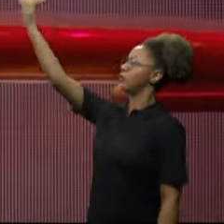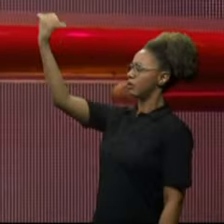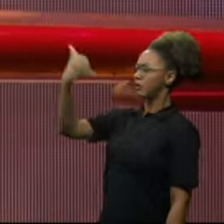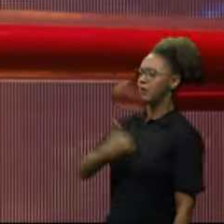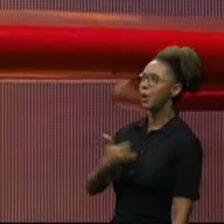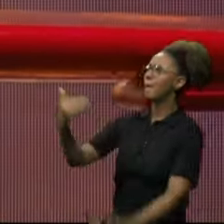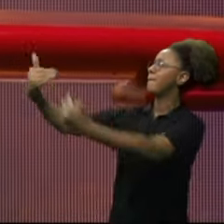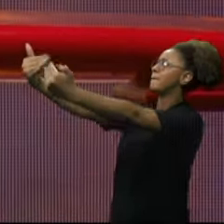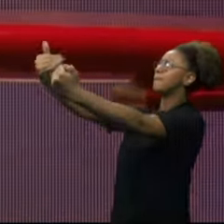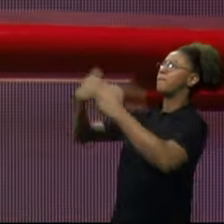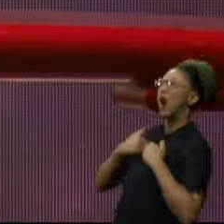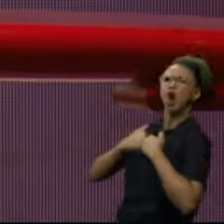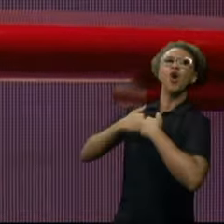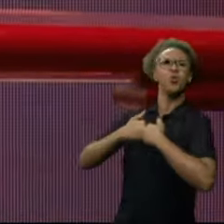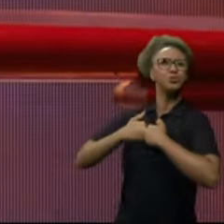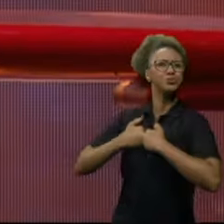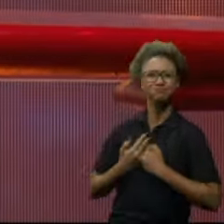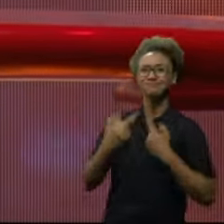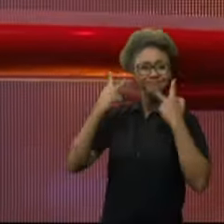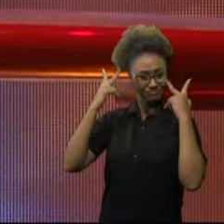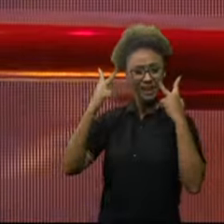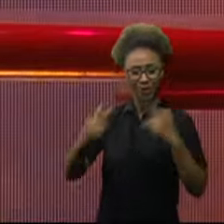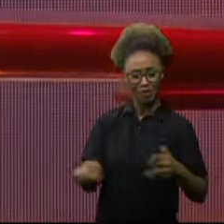sua palavra